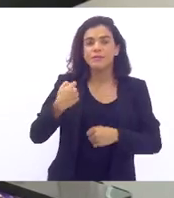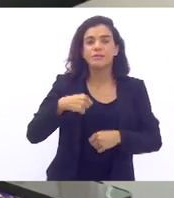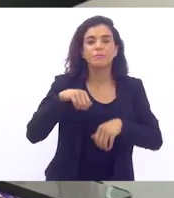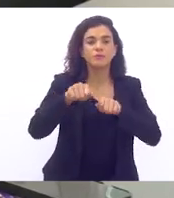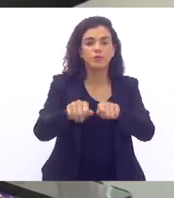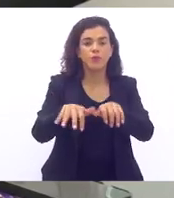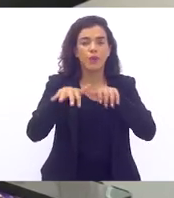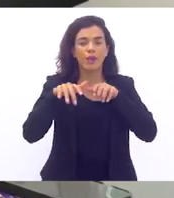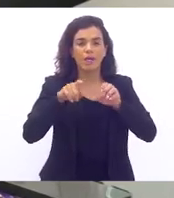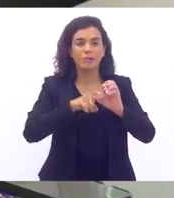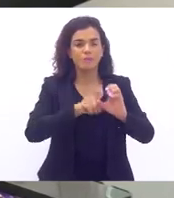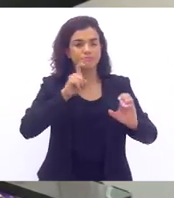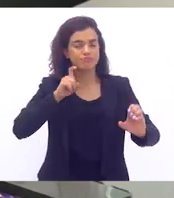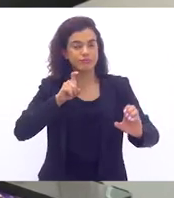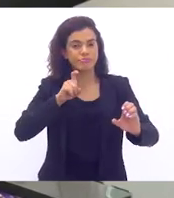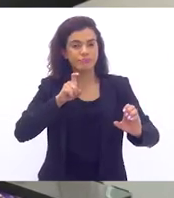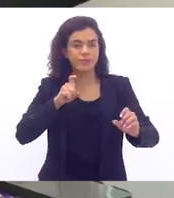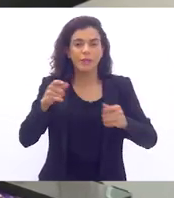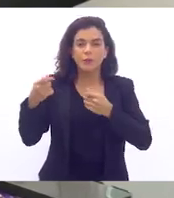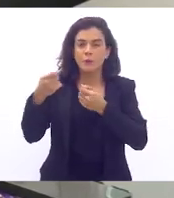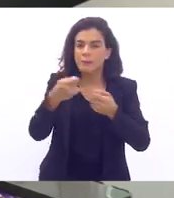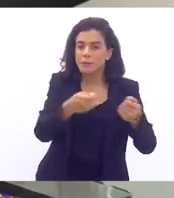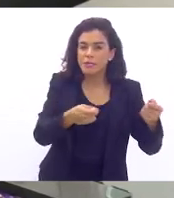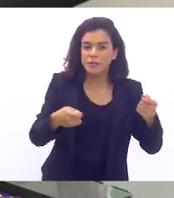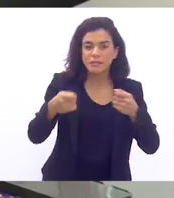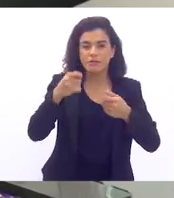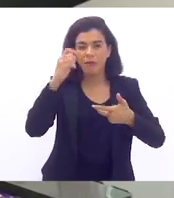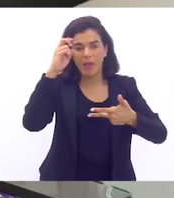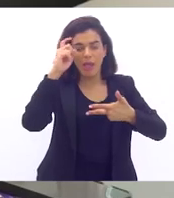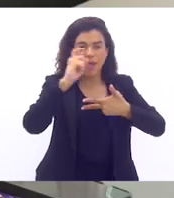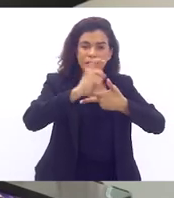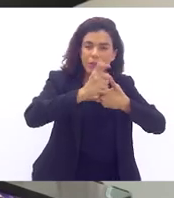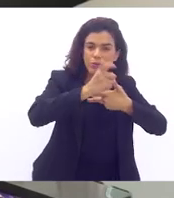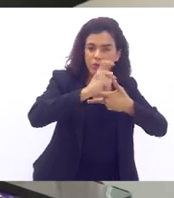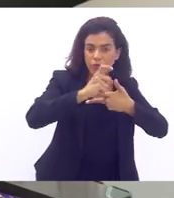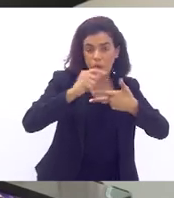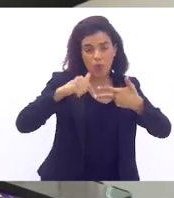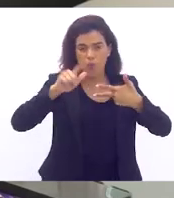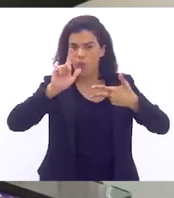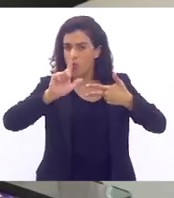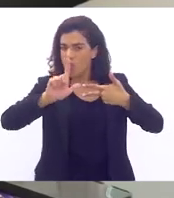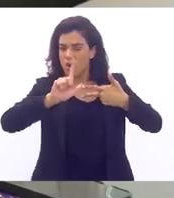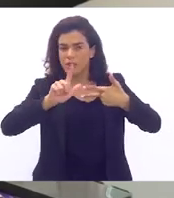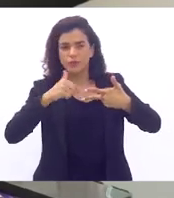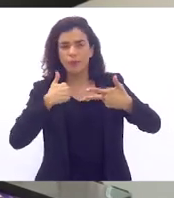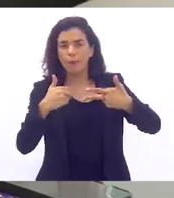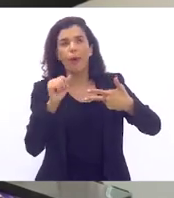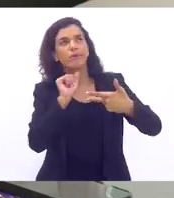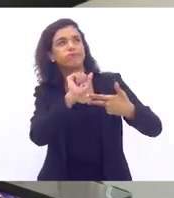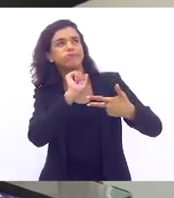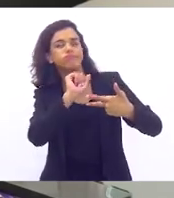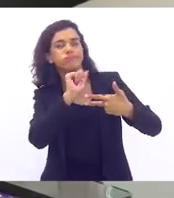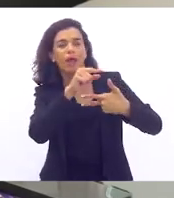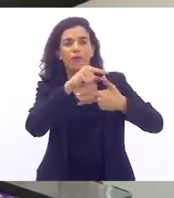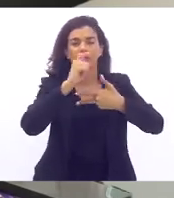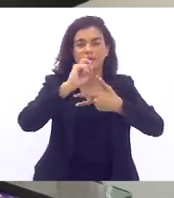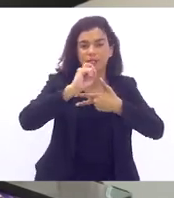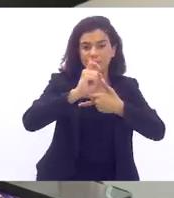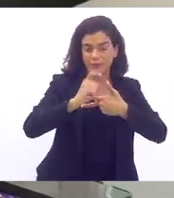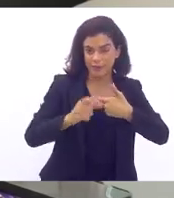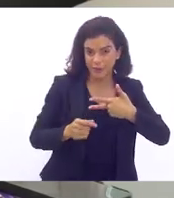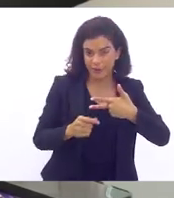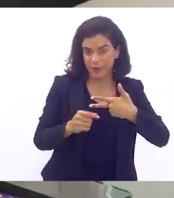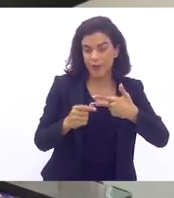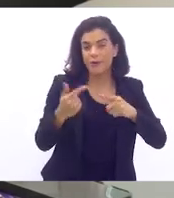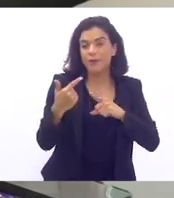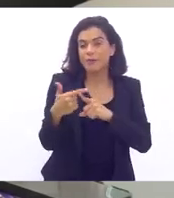uma câmera que não se sujeite apenas ao executivo o poder legislativo não pode estar subordinada ao executivo muito bom